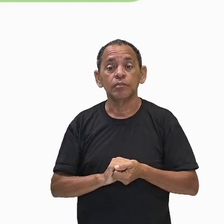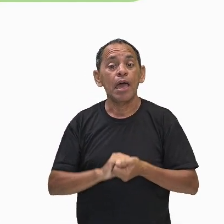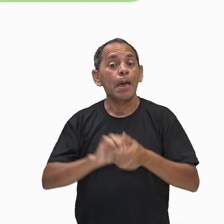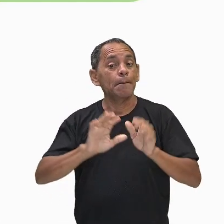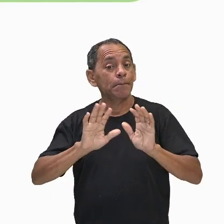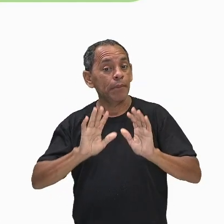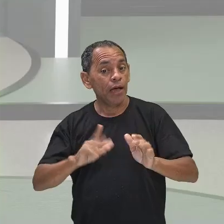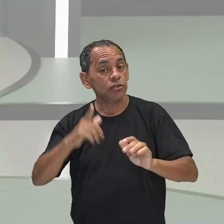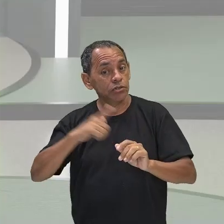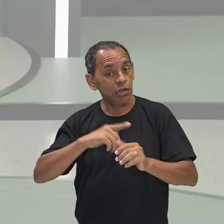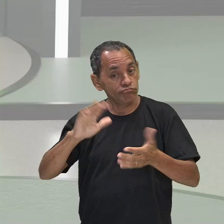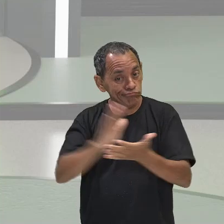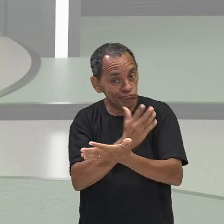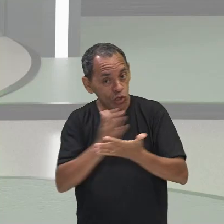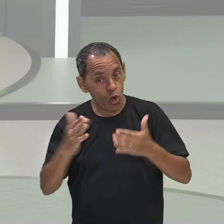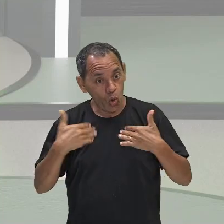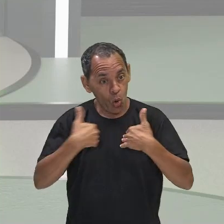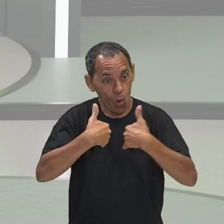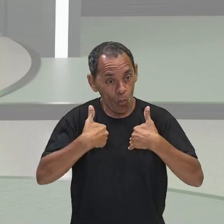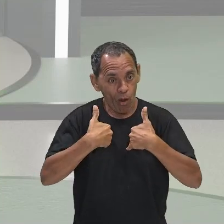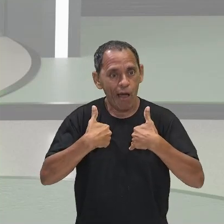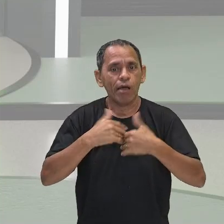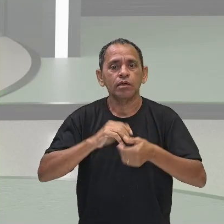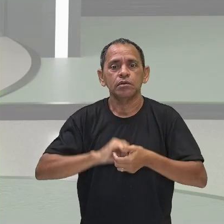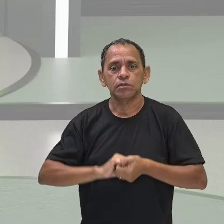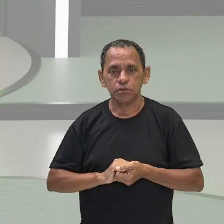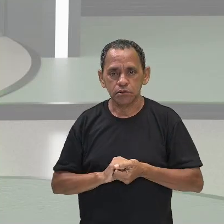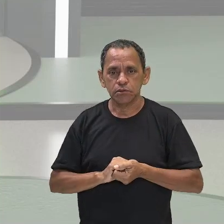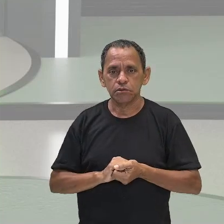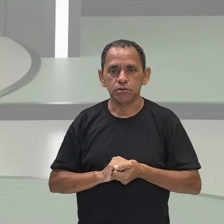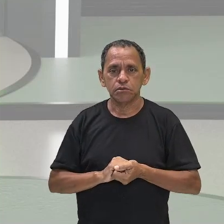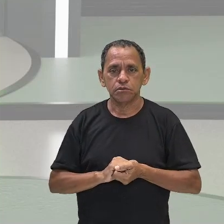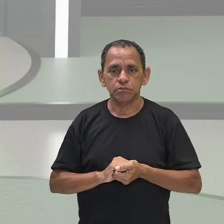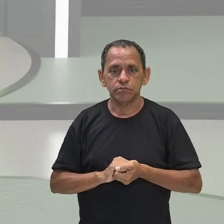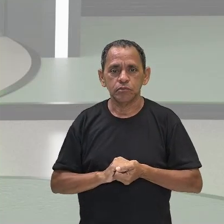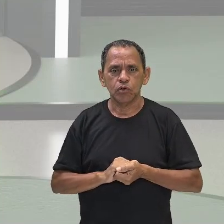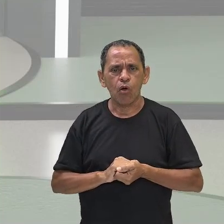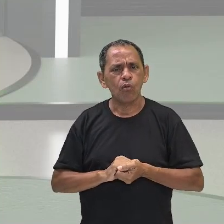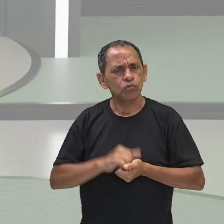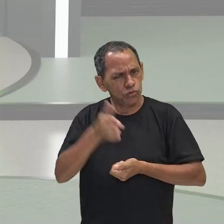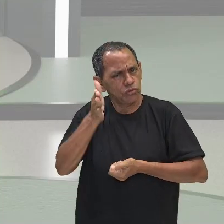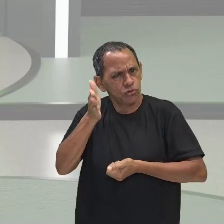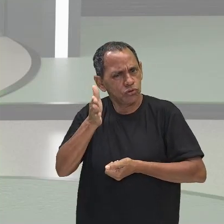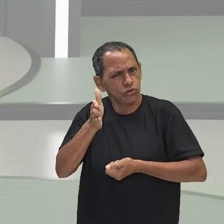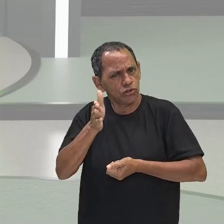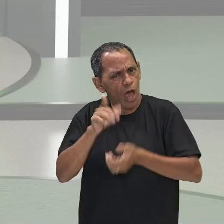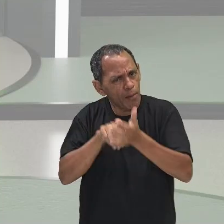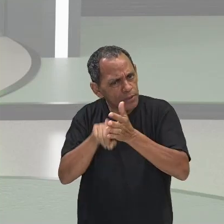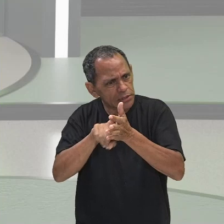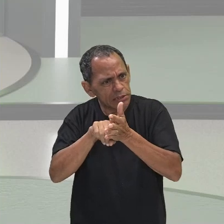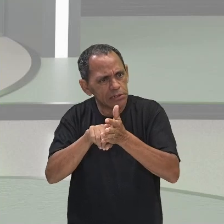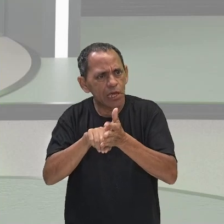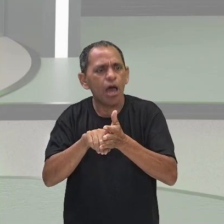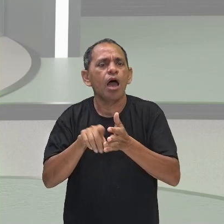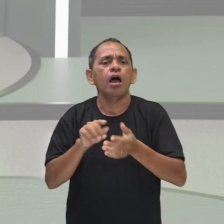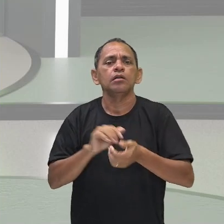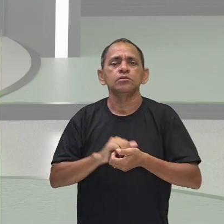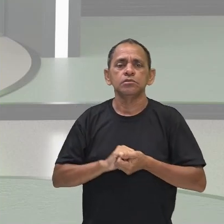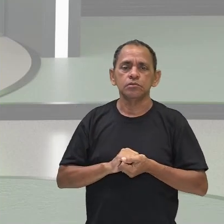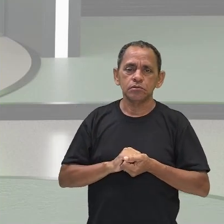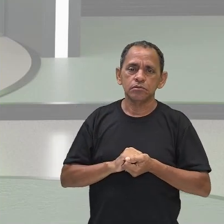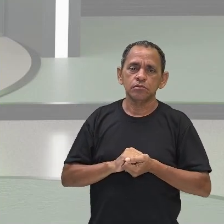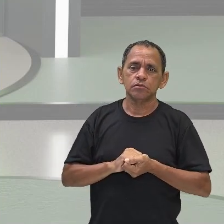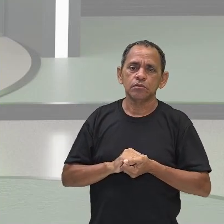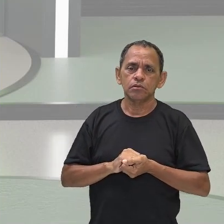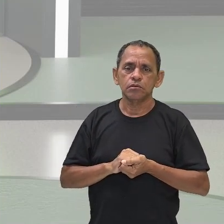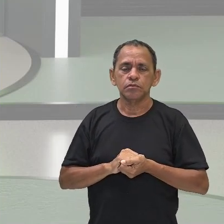alguns animais, para quem é mais curioso, já deve ter pesquisado, já deve ter visto, algum tempo